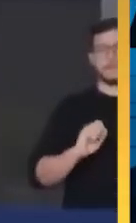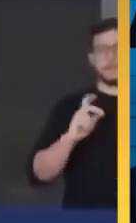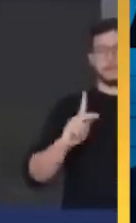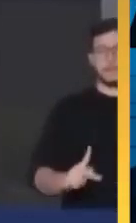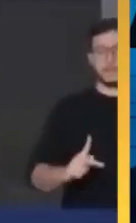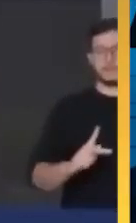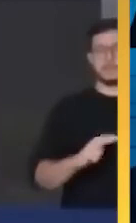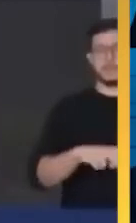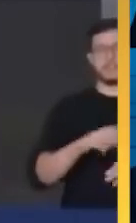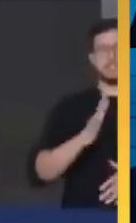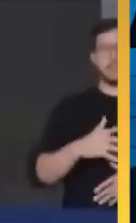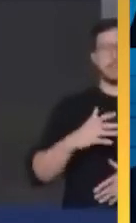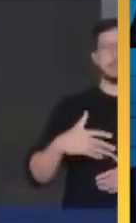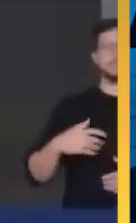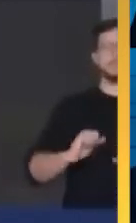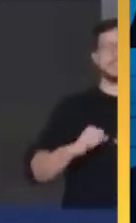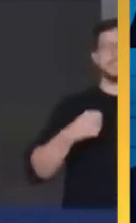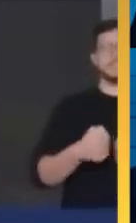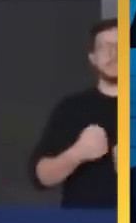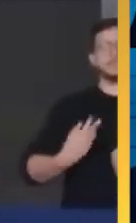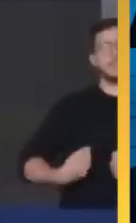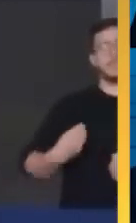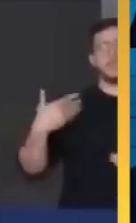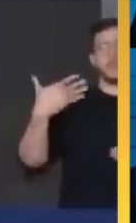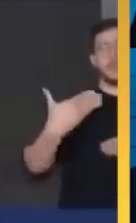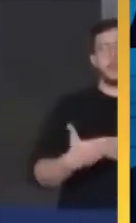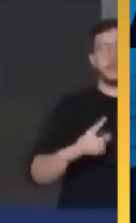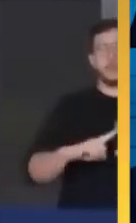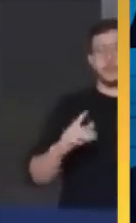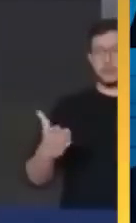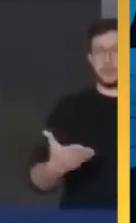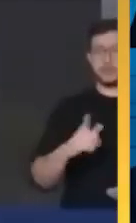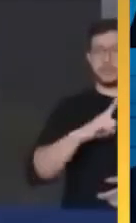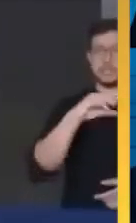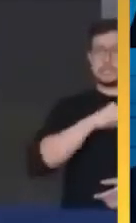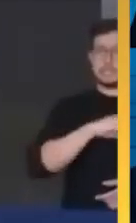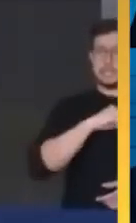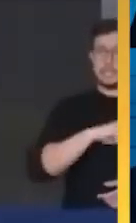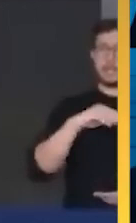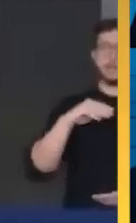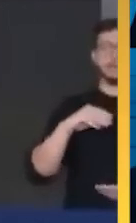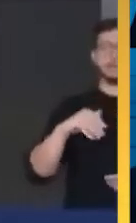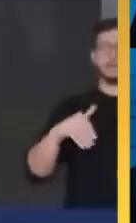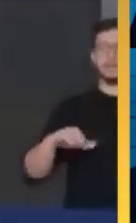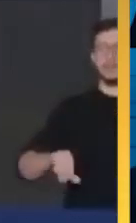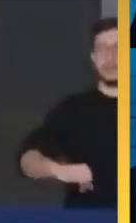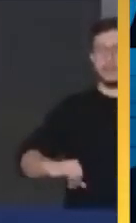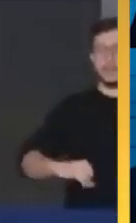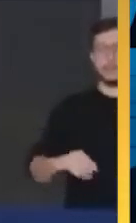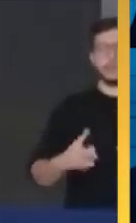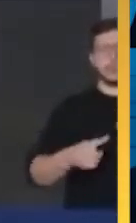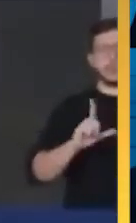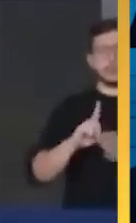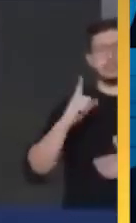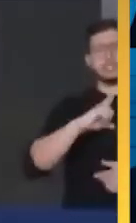aposentados e pensionistas que lutaram a vida inteira e hoje ganha um salário de fome alguns ganhavam 78 salários e